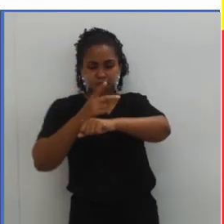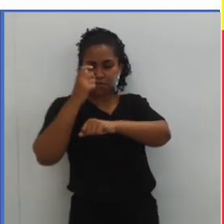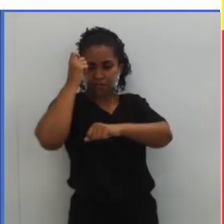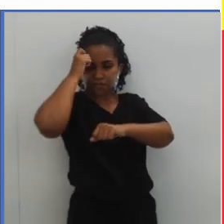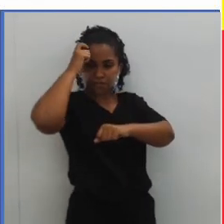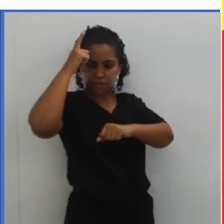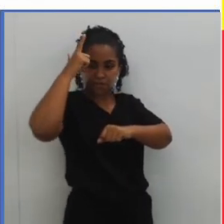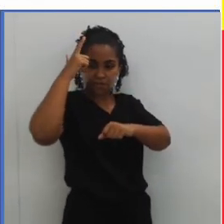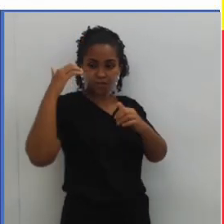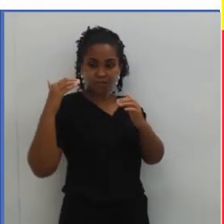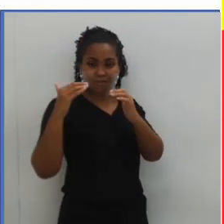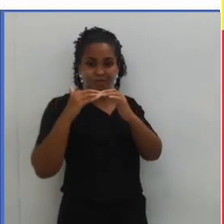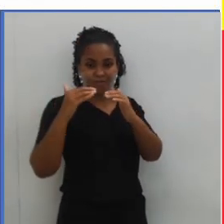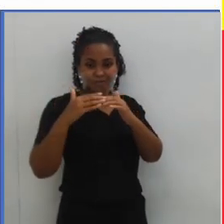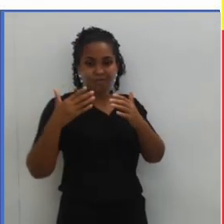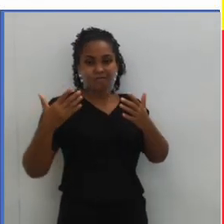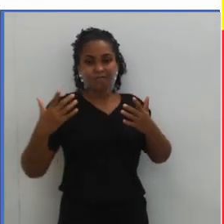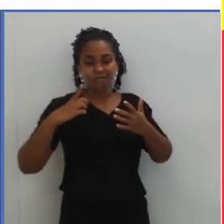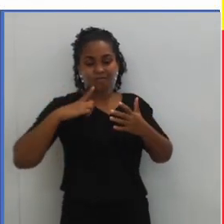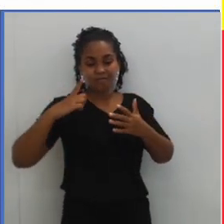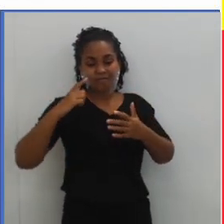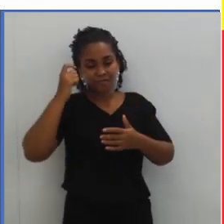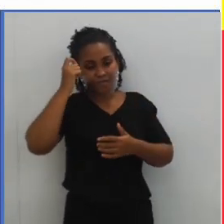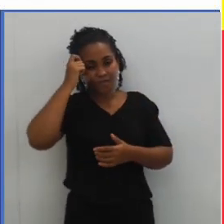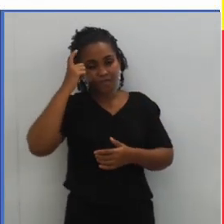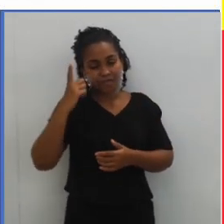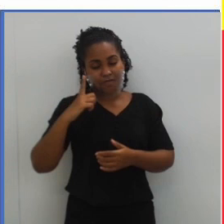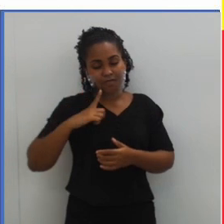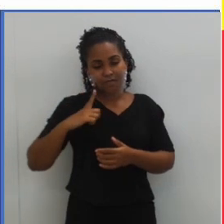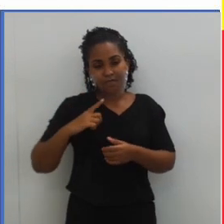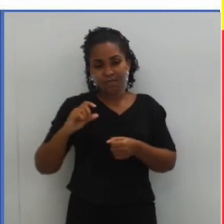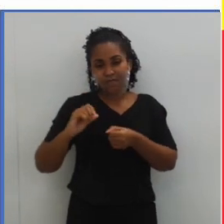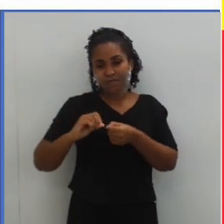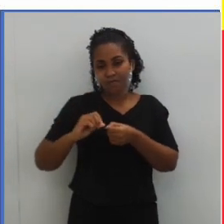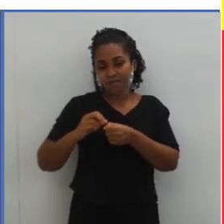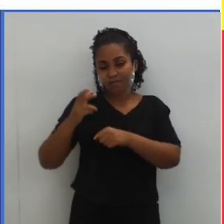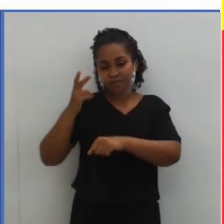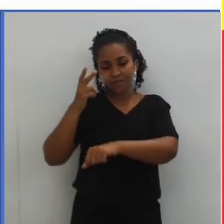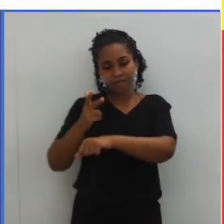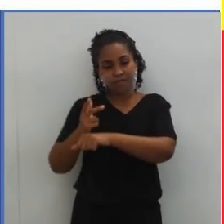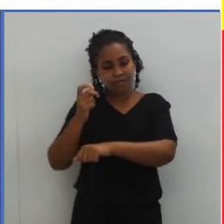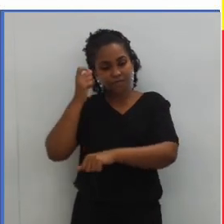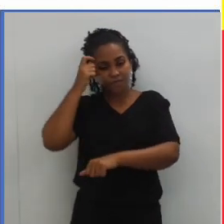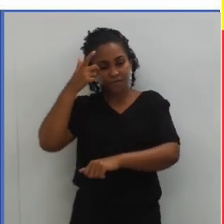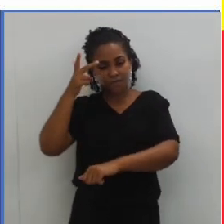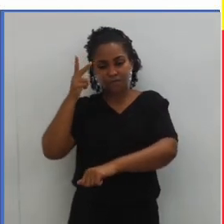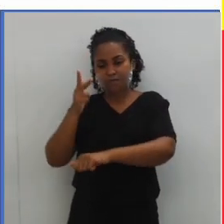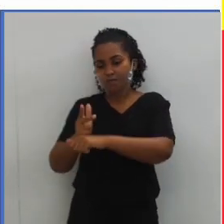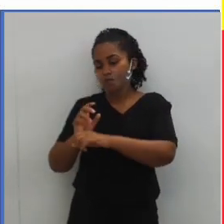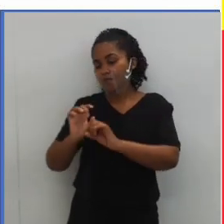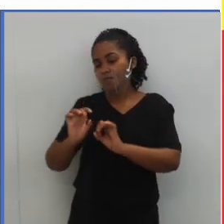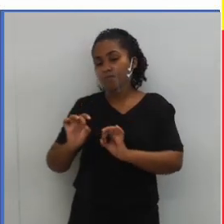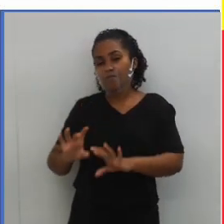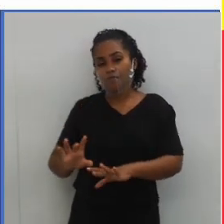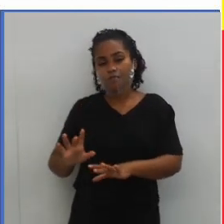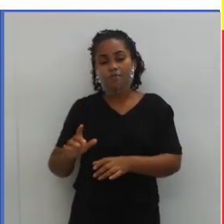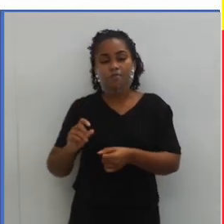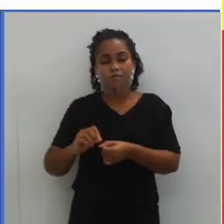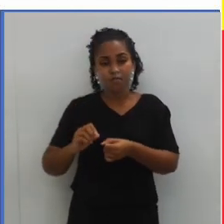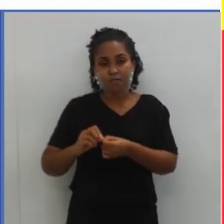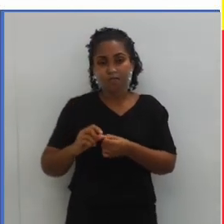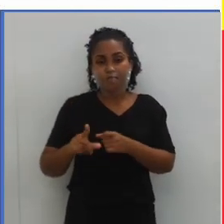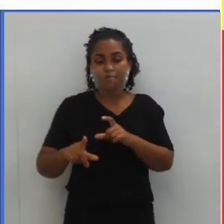na cabeça. Então, ele tinha essa ideia assim, que para fazer um filme, você precisava ter a ideia e a câmera. Então, você produzia, você não precisava de